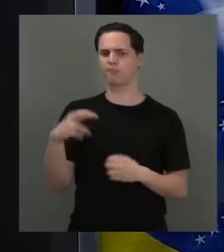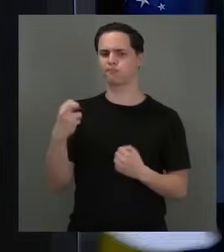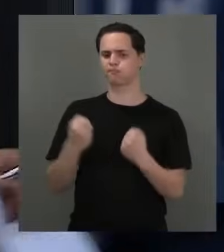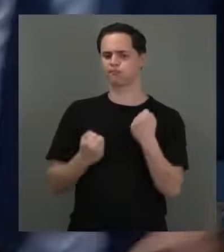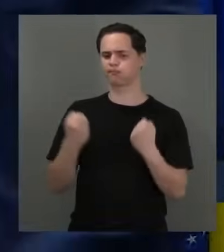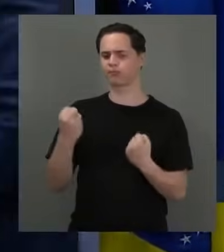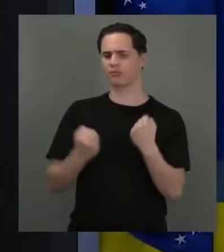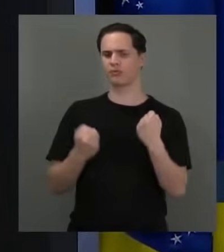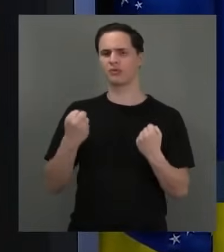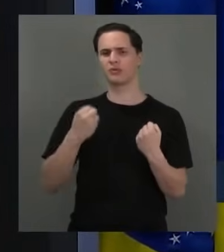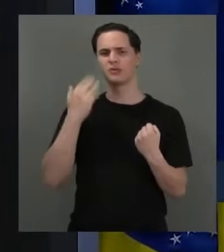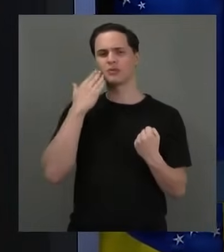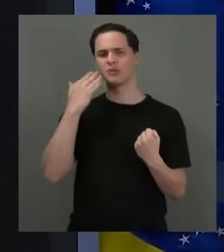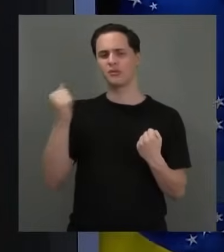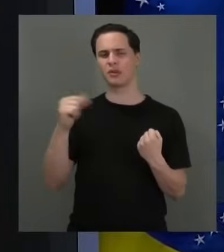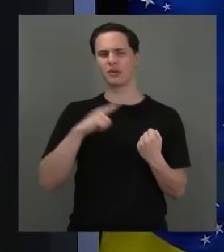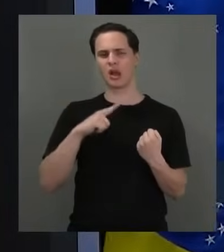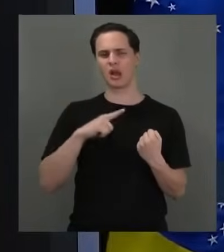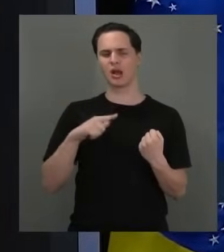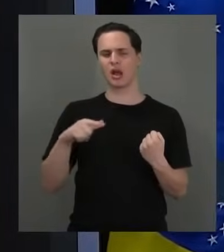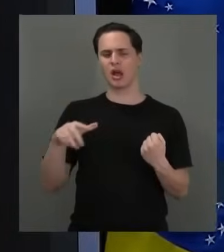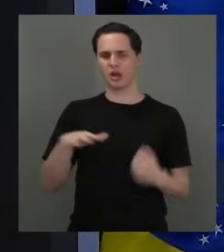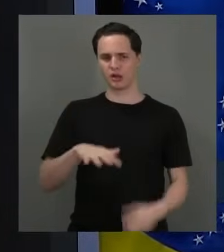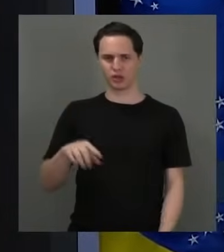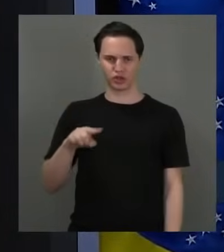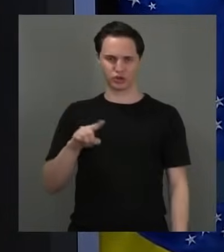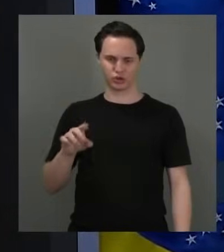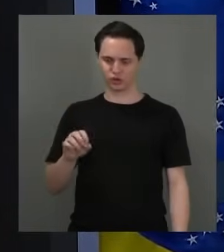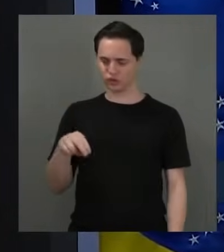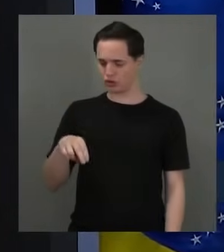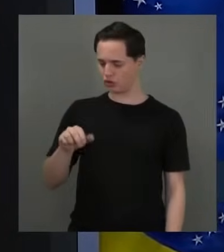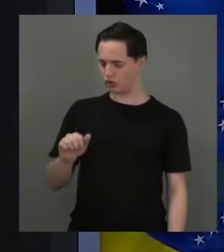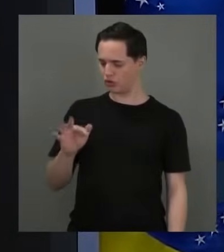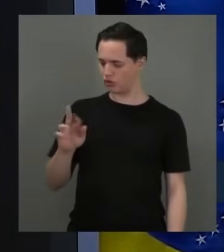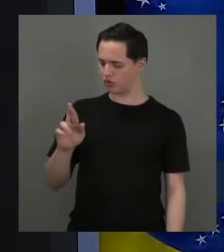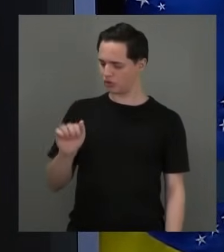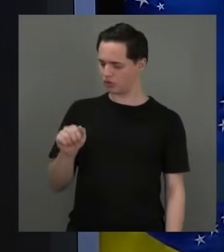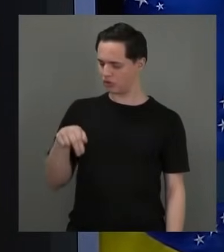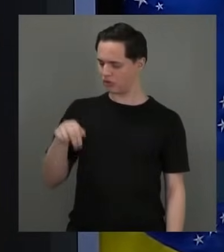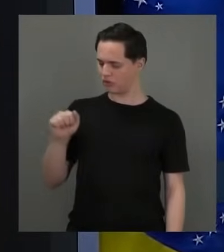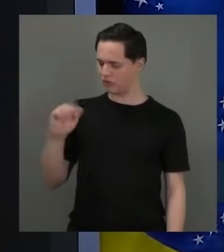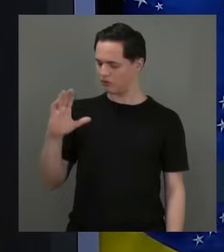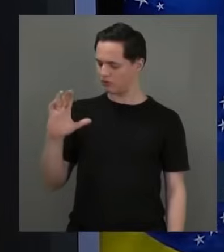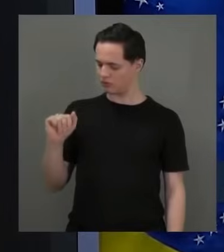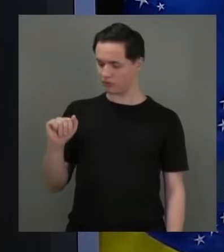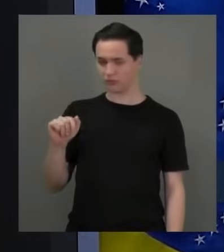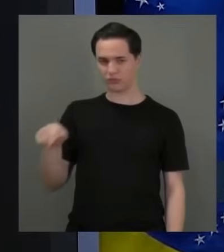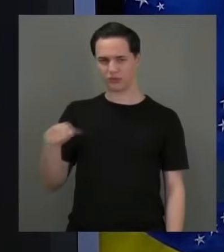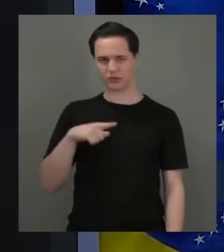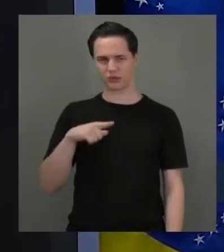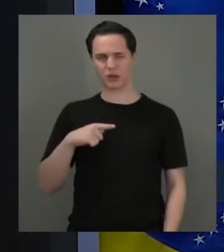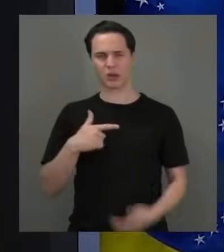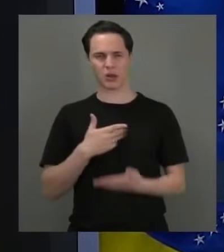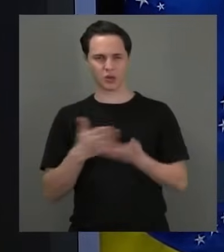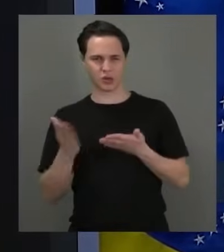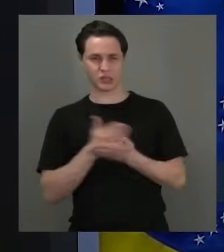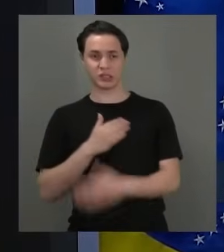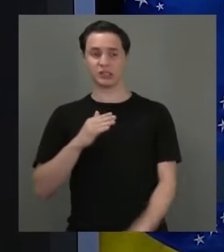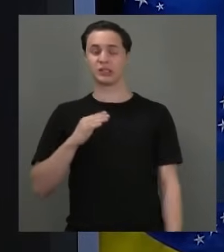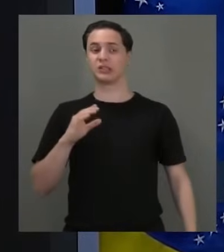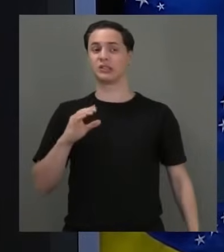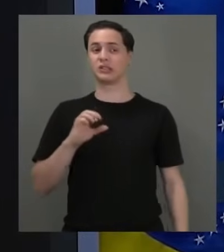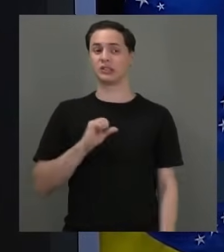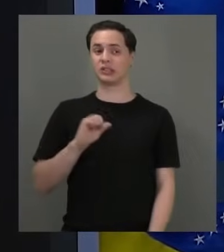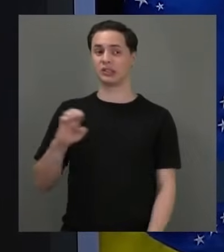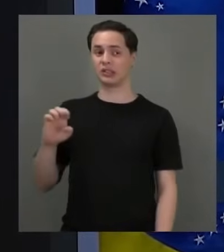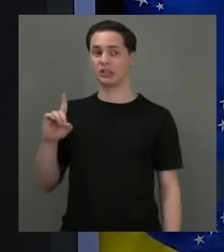também a relação da Zona Franca com o restante da produção no país. A existência ou a colocação de CIDs para produtos similares da